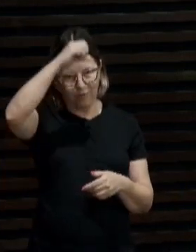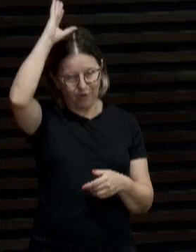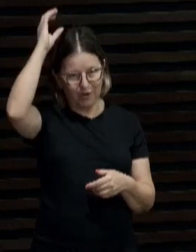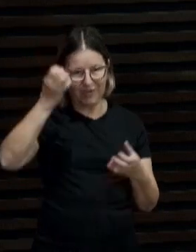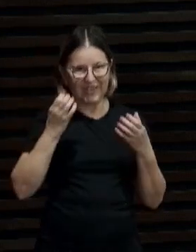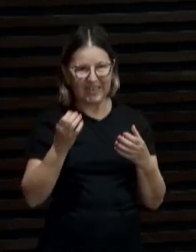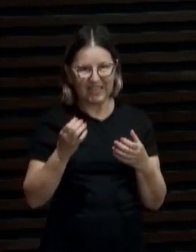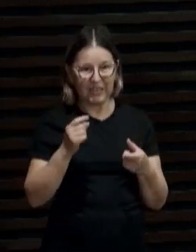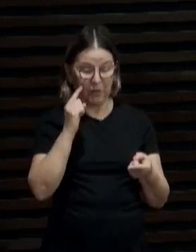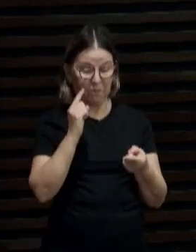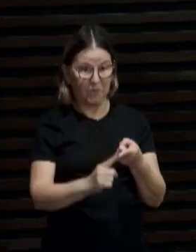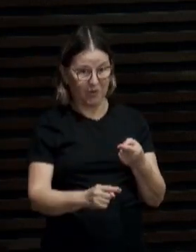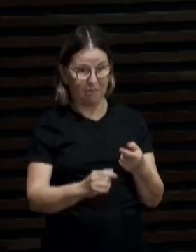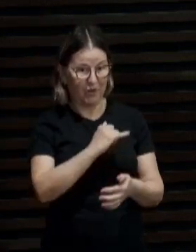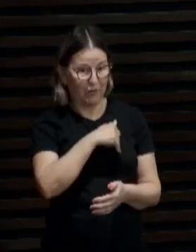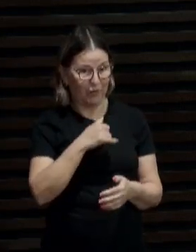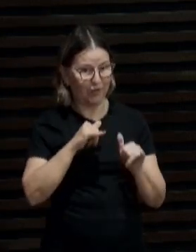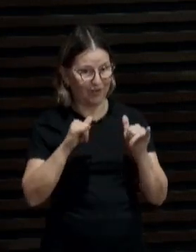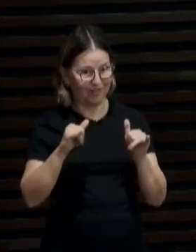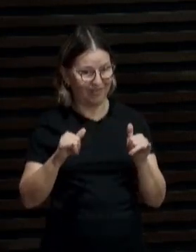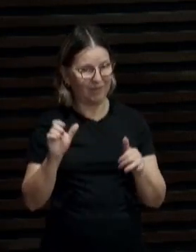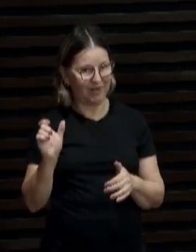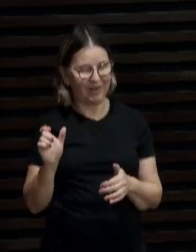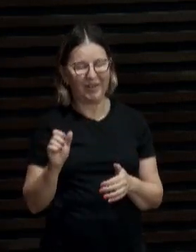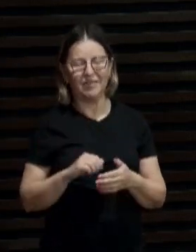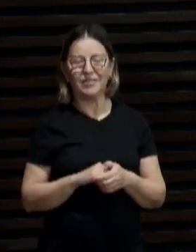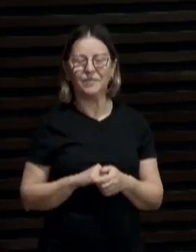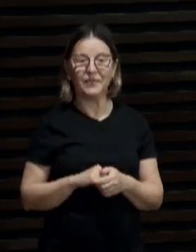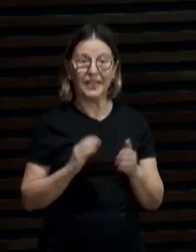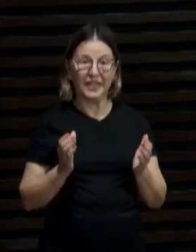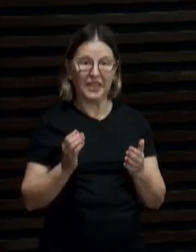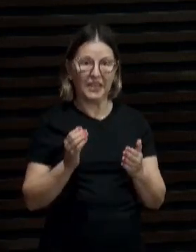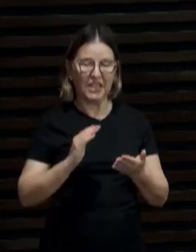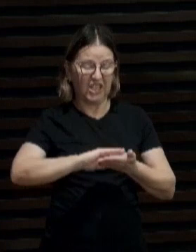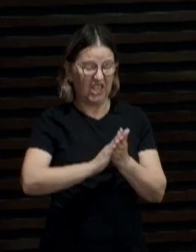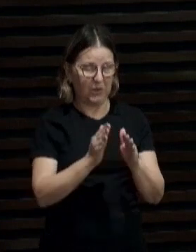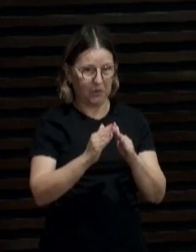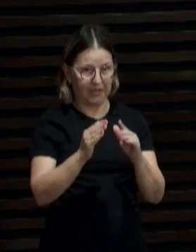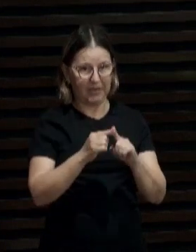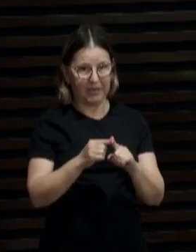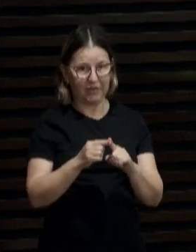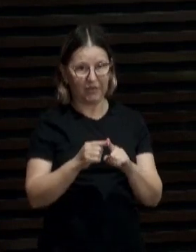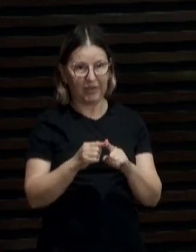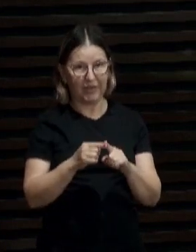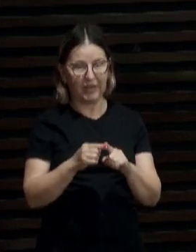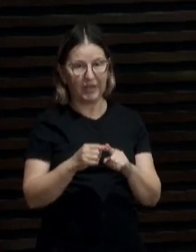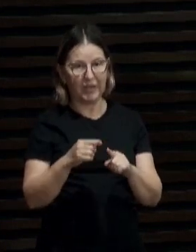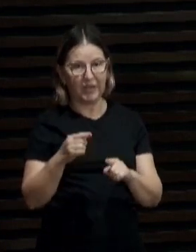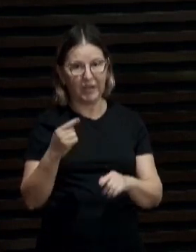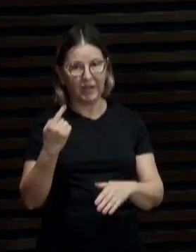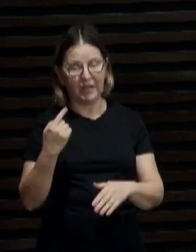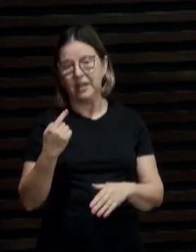intuito de acabar com a igreja, né? Então ele envia João à ilha de Patmos após